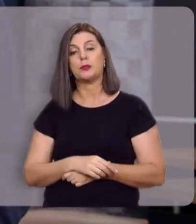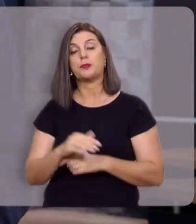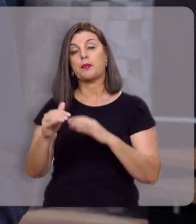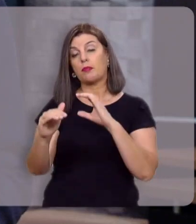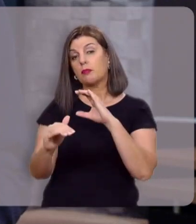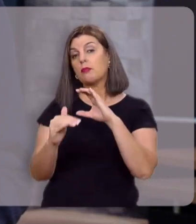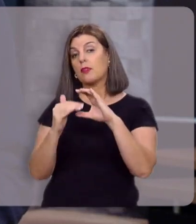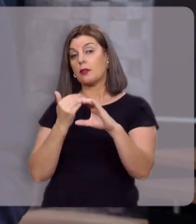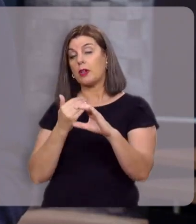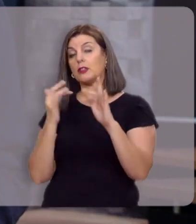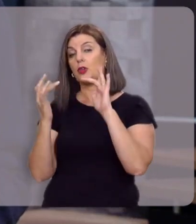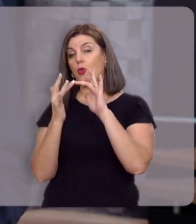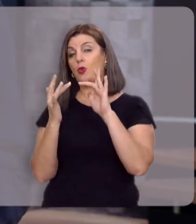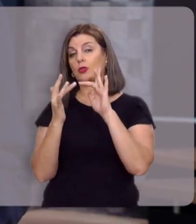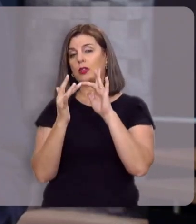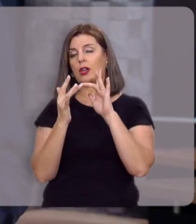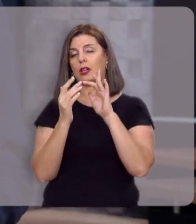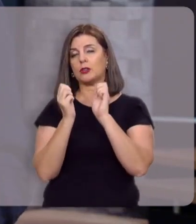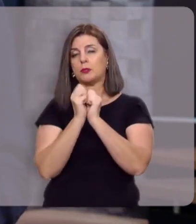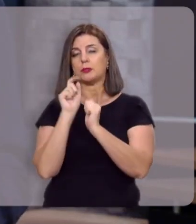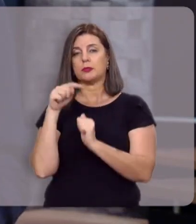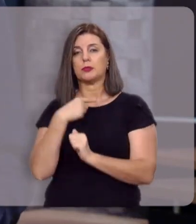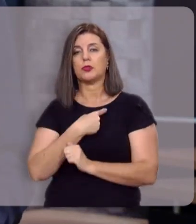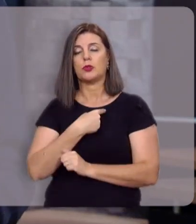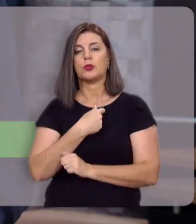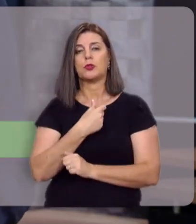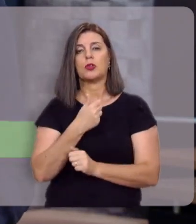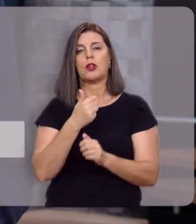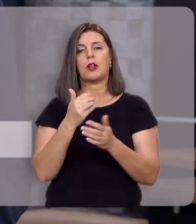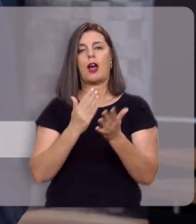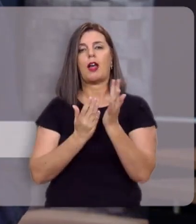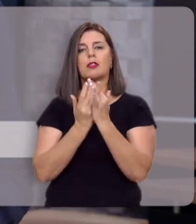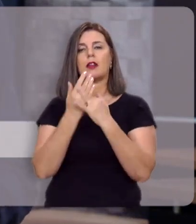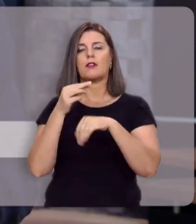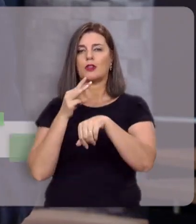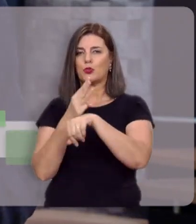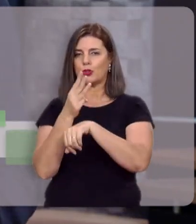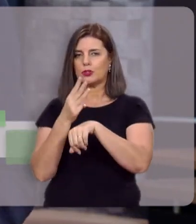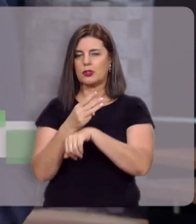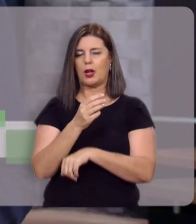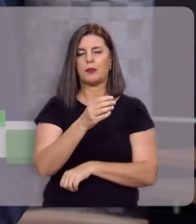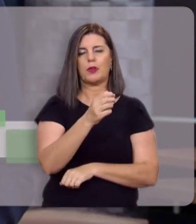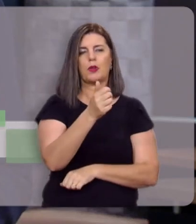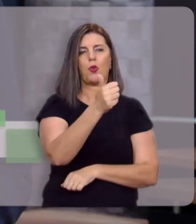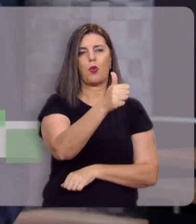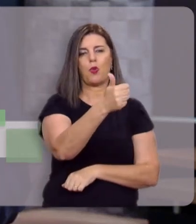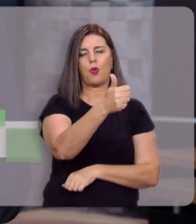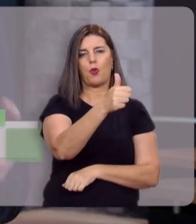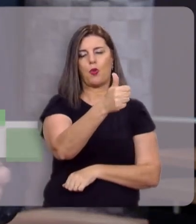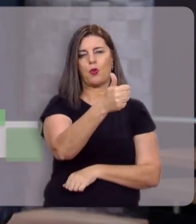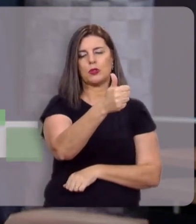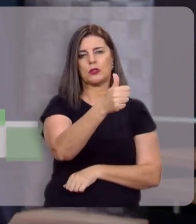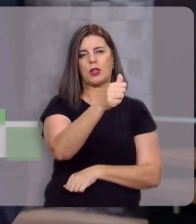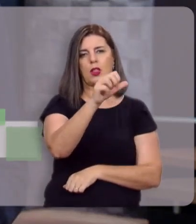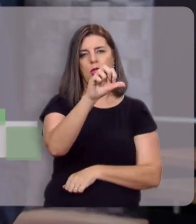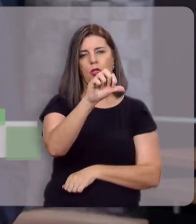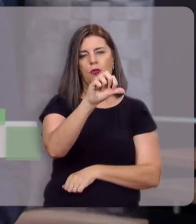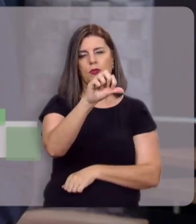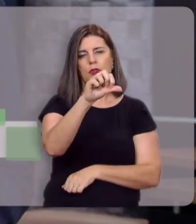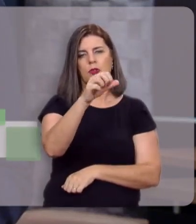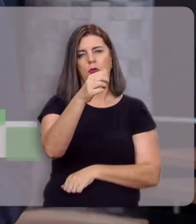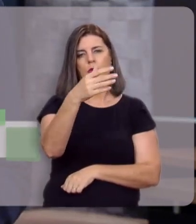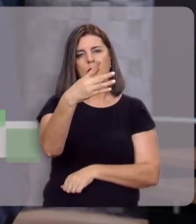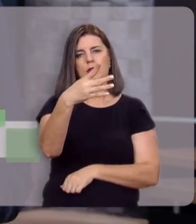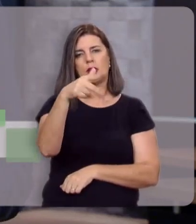fazer. Basta você entrar em contato conosco por meio do nosso WhatsApp. O telefone é o código de área